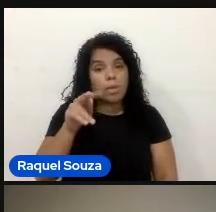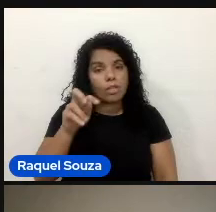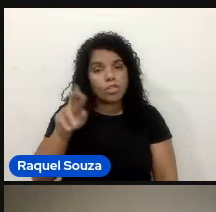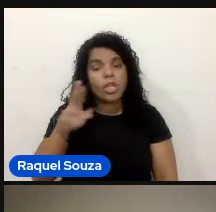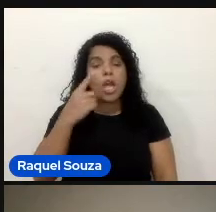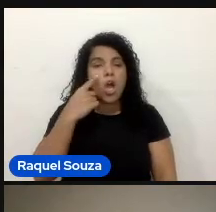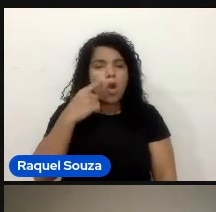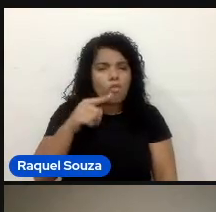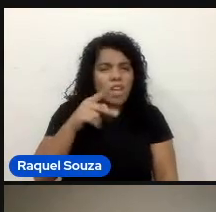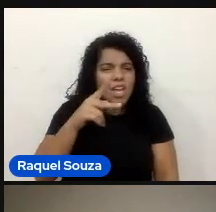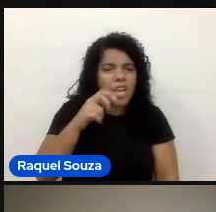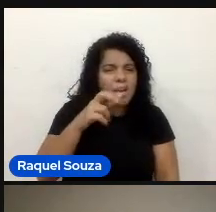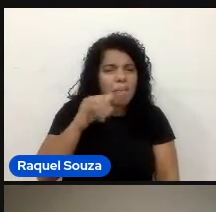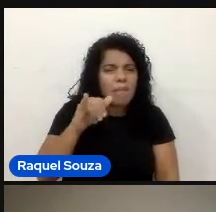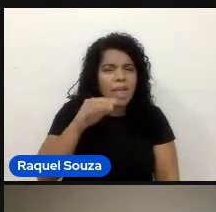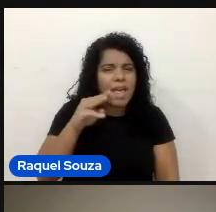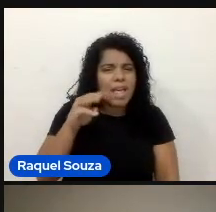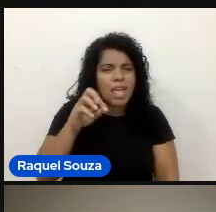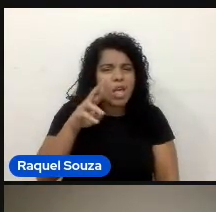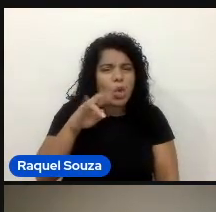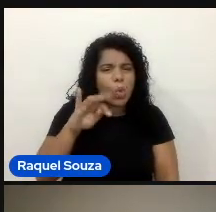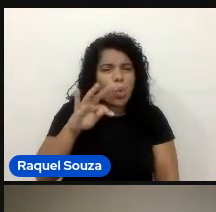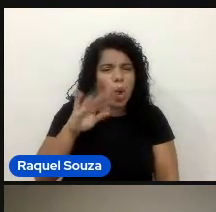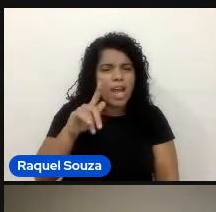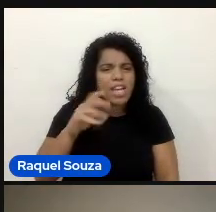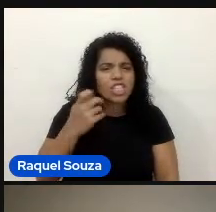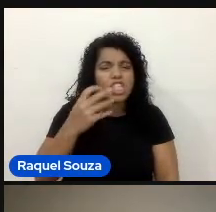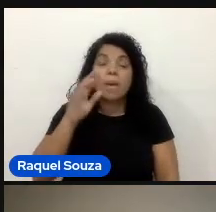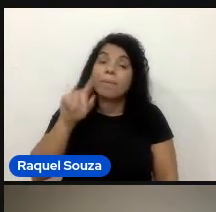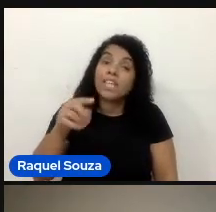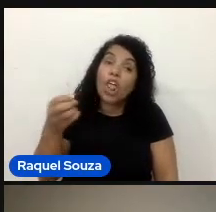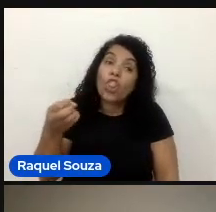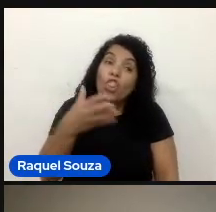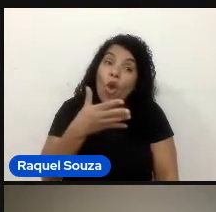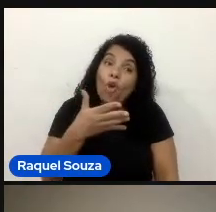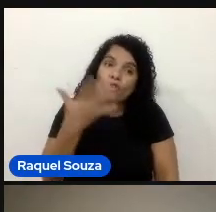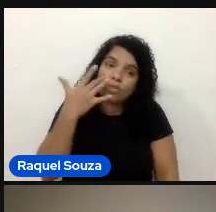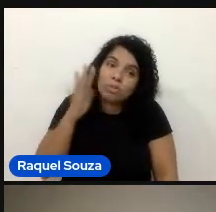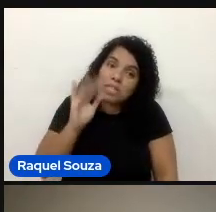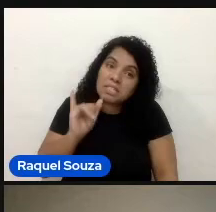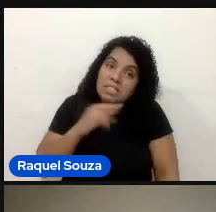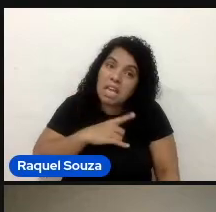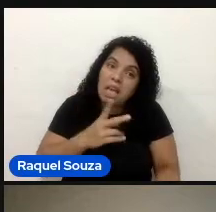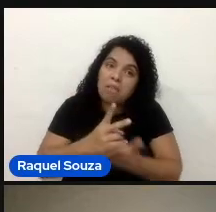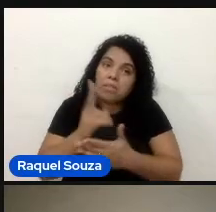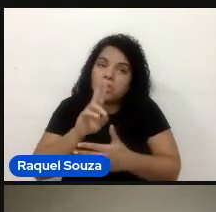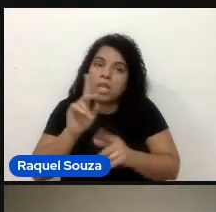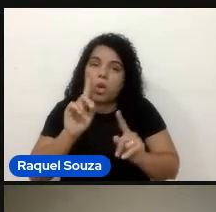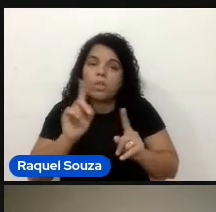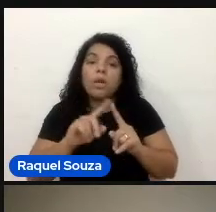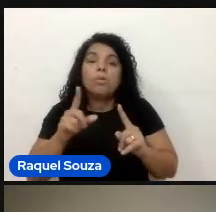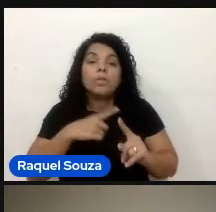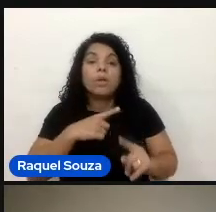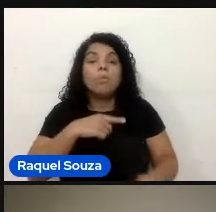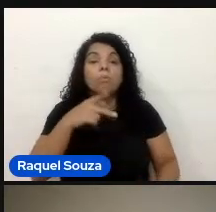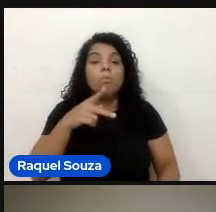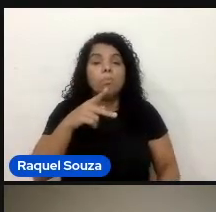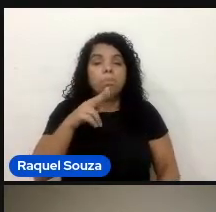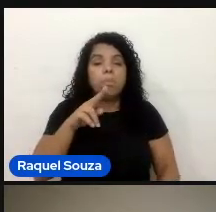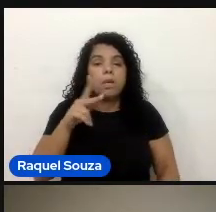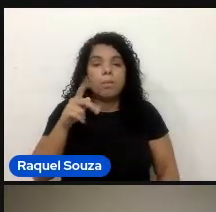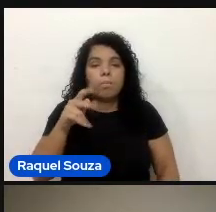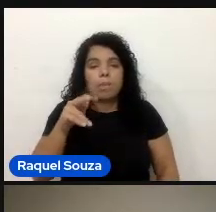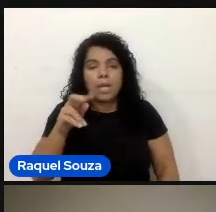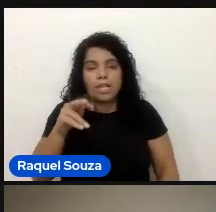estava muito novo, não dava para saber como é que ia prosseguir, e a gente usou o Puppeteer muito bem por 1